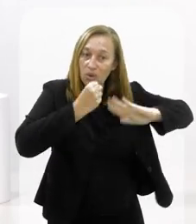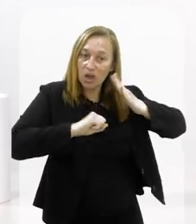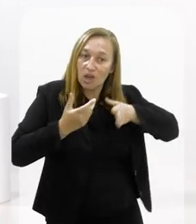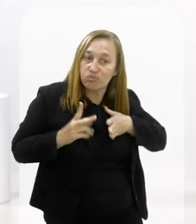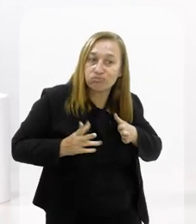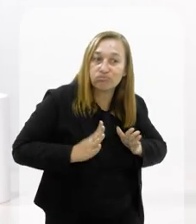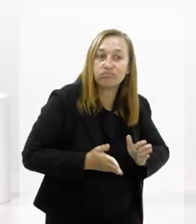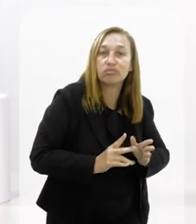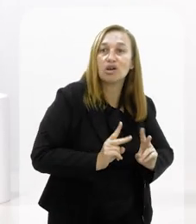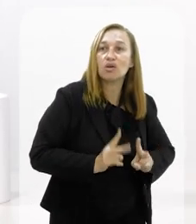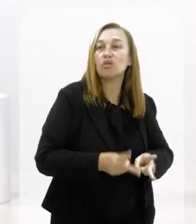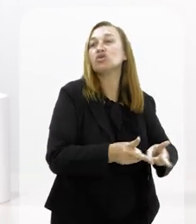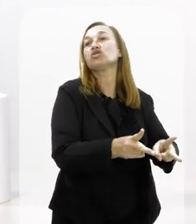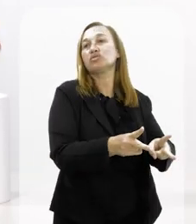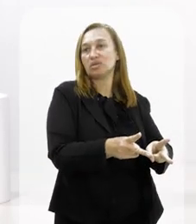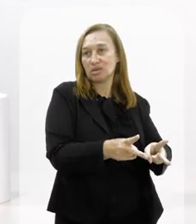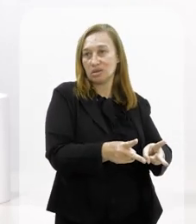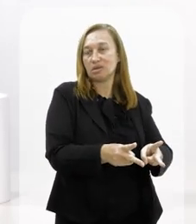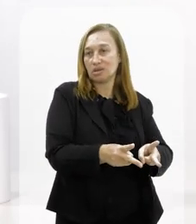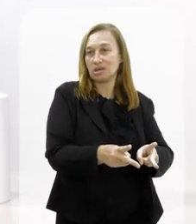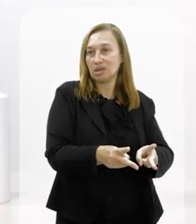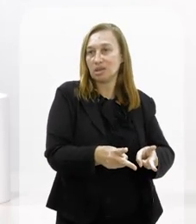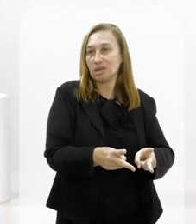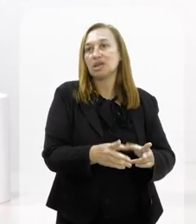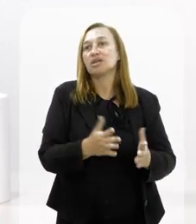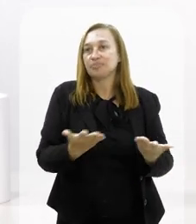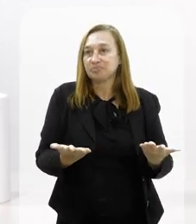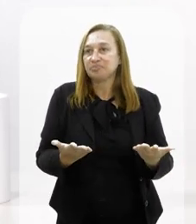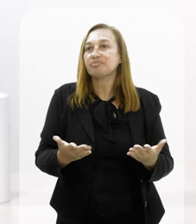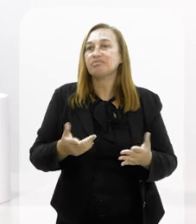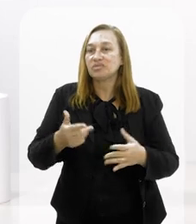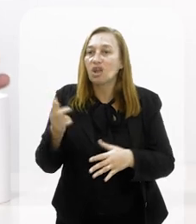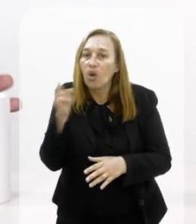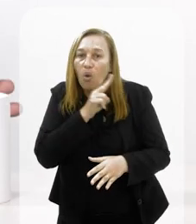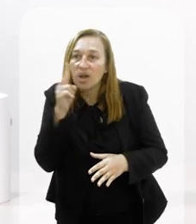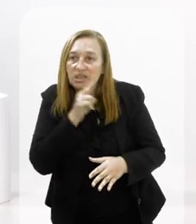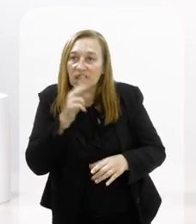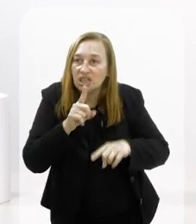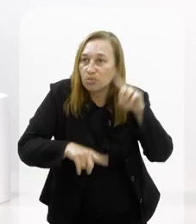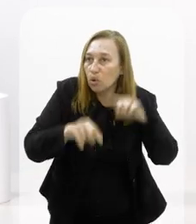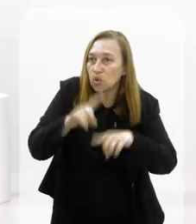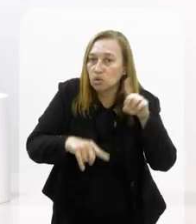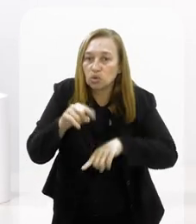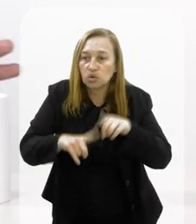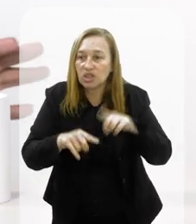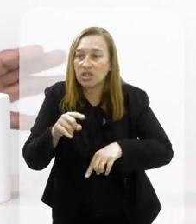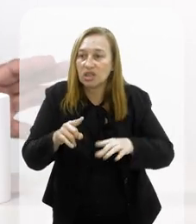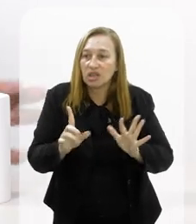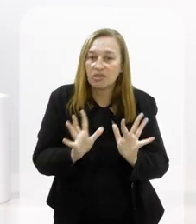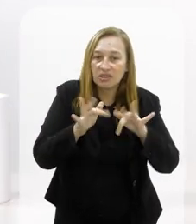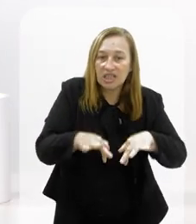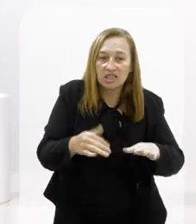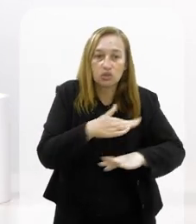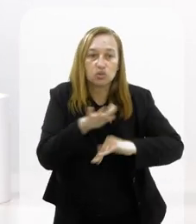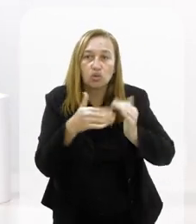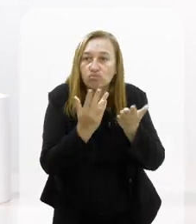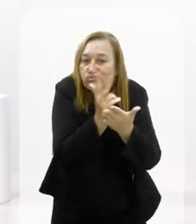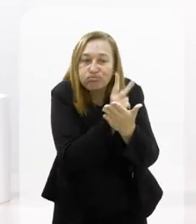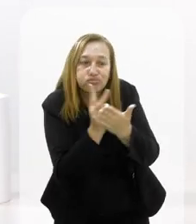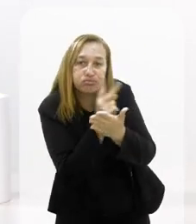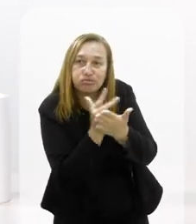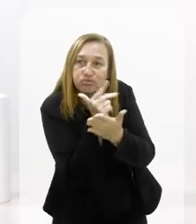com Salgueiro firme e forte já estamos iniciando O protótipo estamos já correndo atrás de material fazendo toda a finalização dos